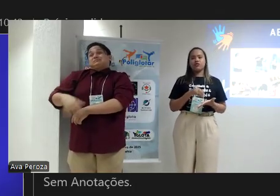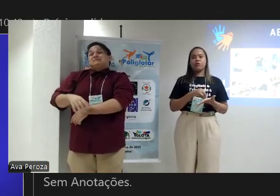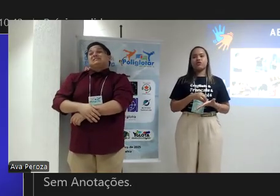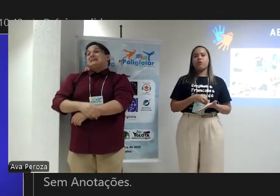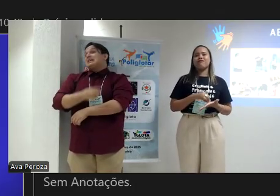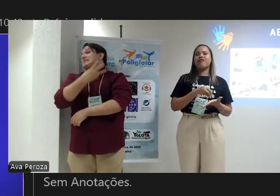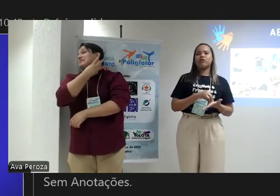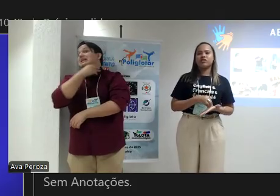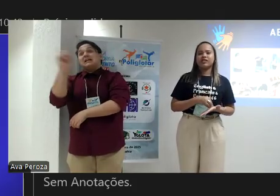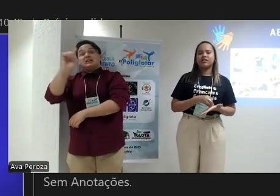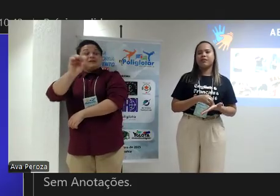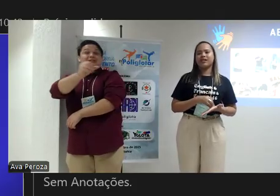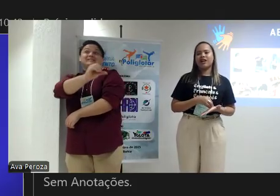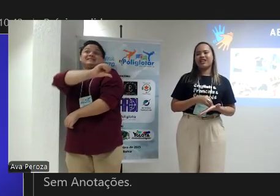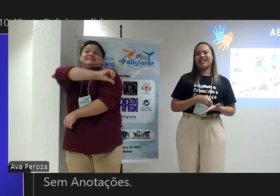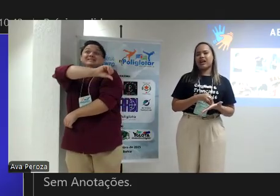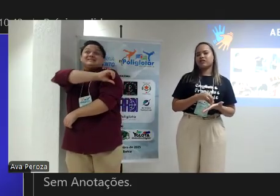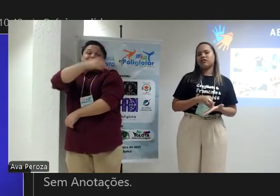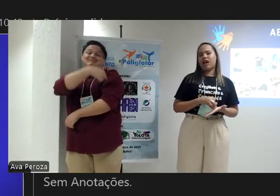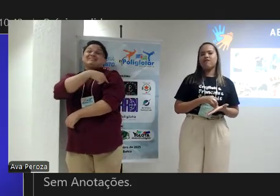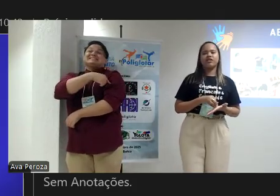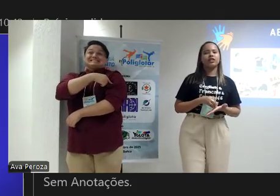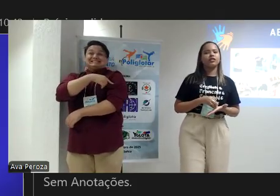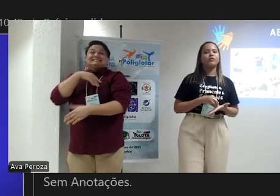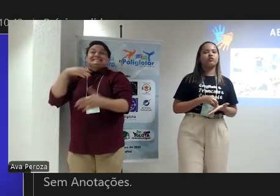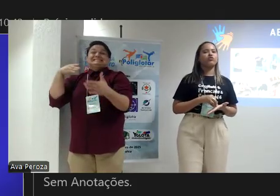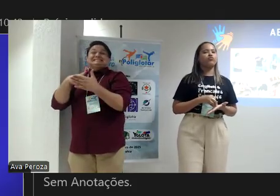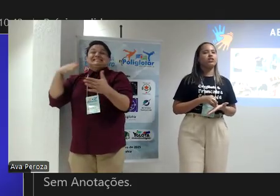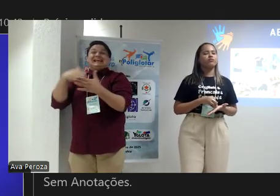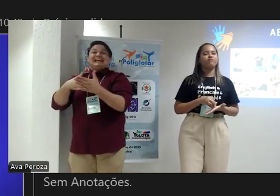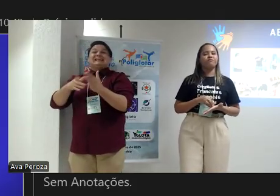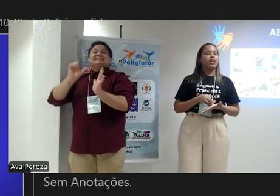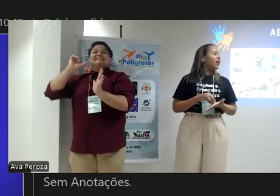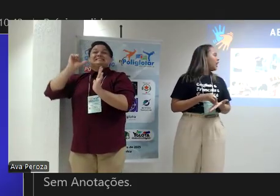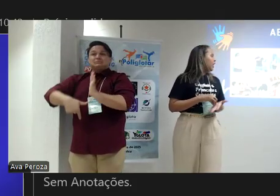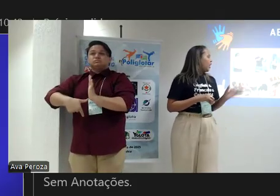Então, isso mostra como a falta de acessibilidade ela atrasa a vida dessas pessoas.